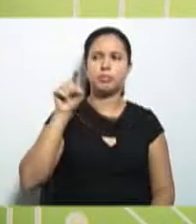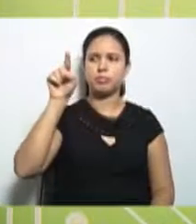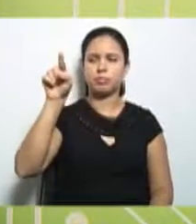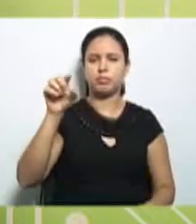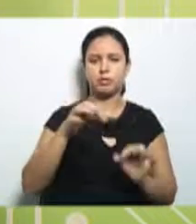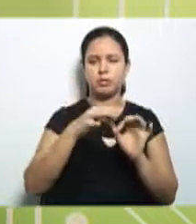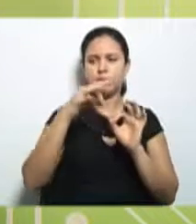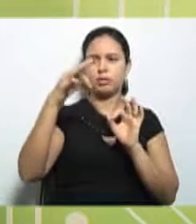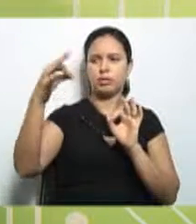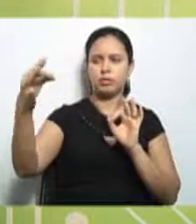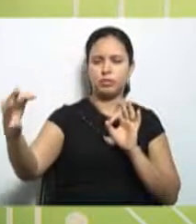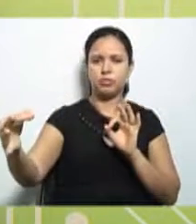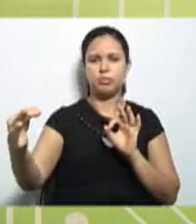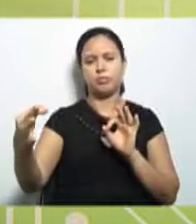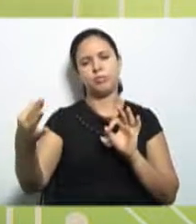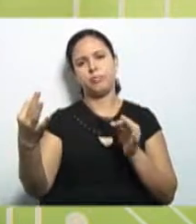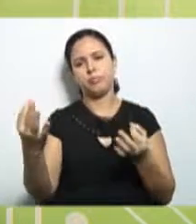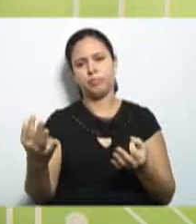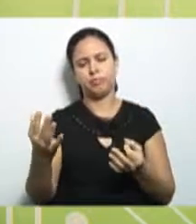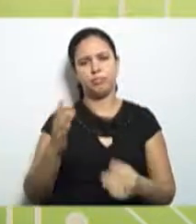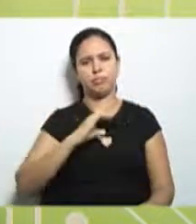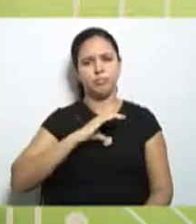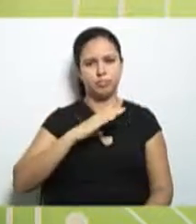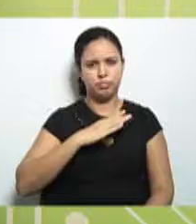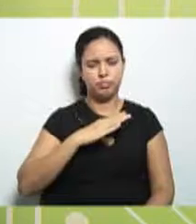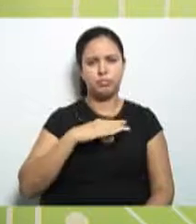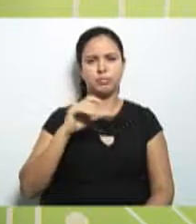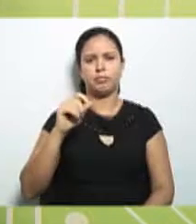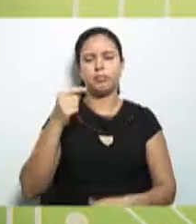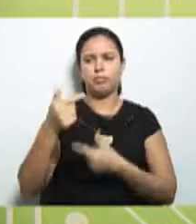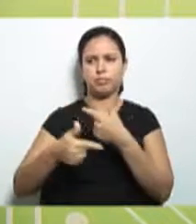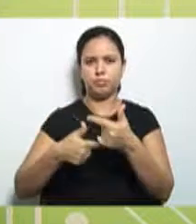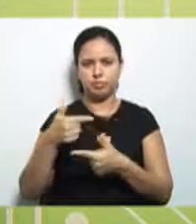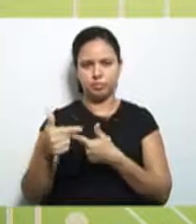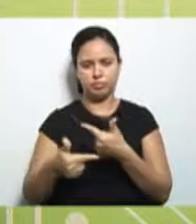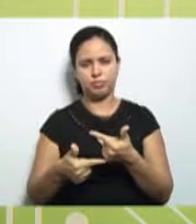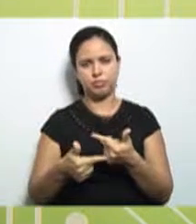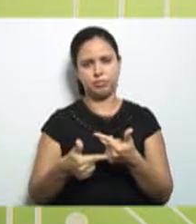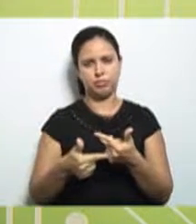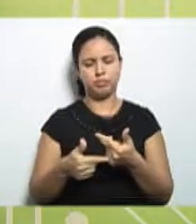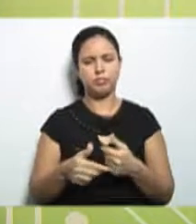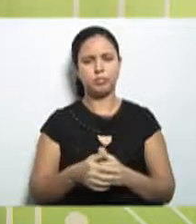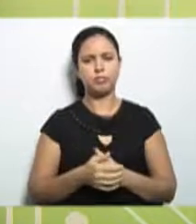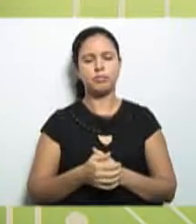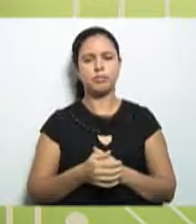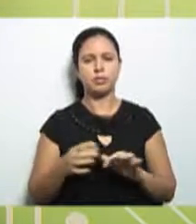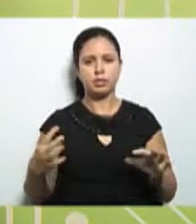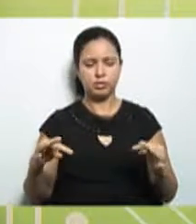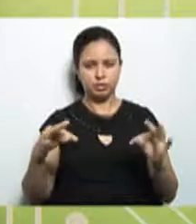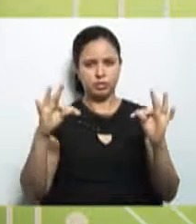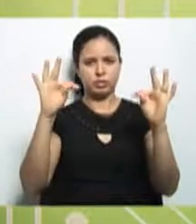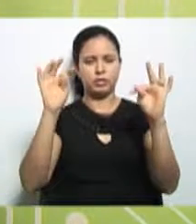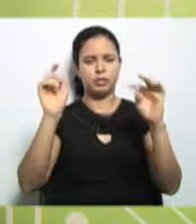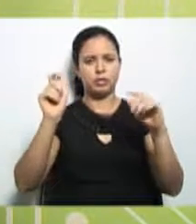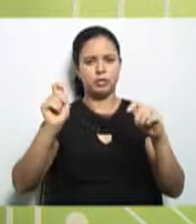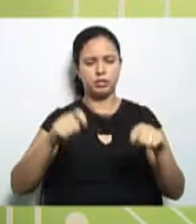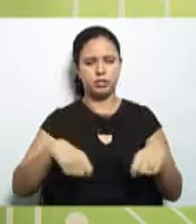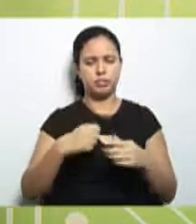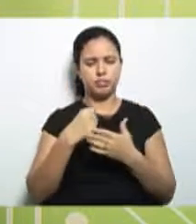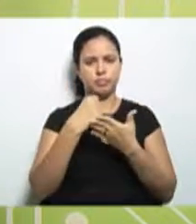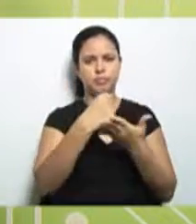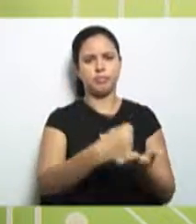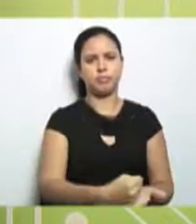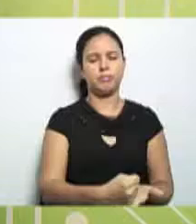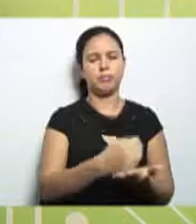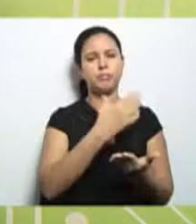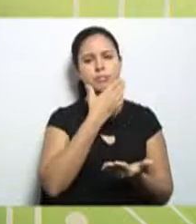outra cidade, né? Que é essa automação. Então, a tecnologia já pode proporcionar isso